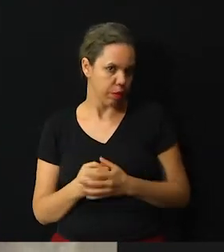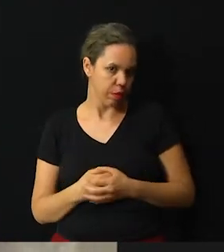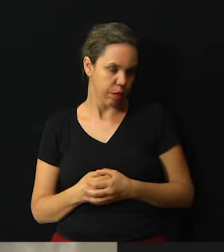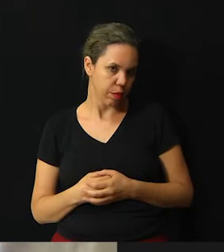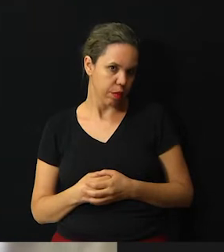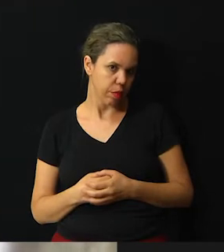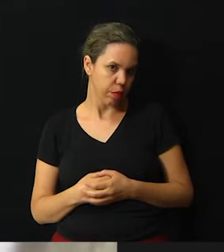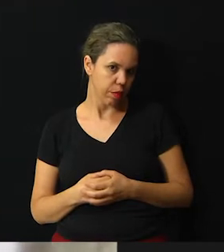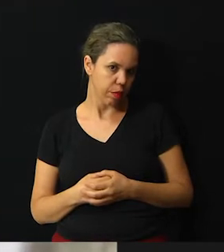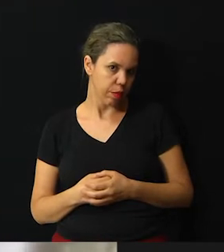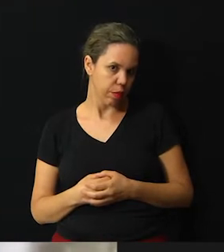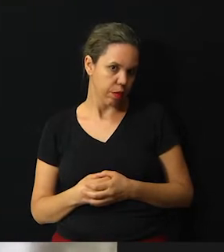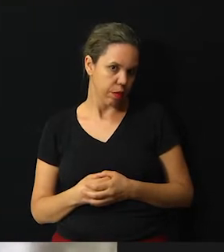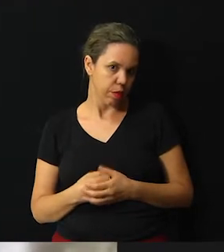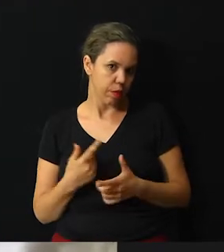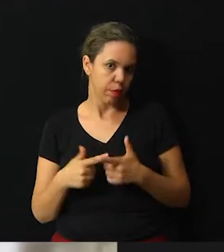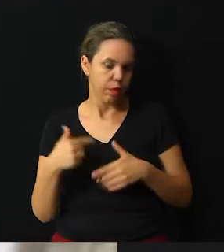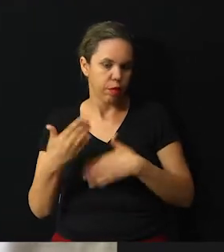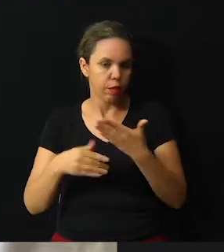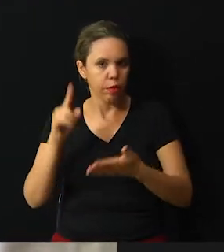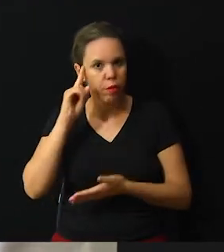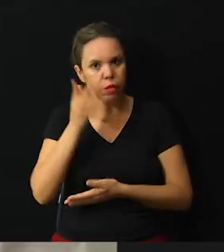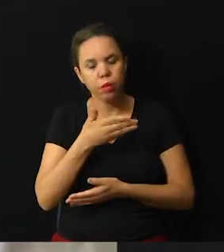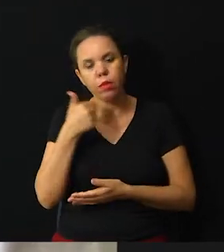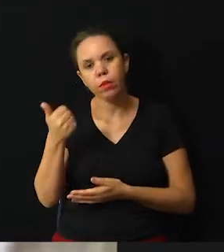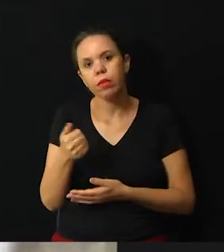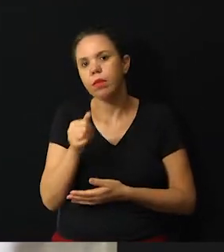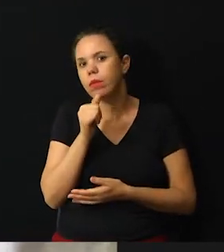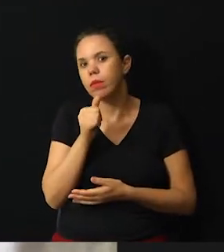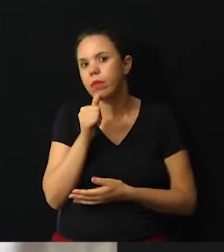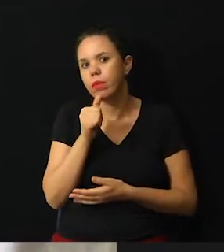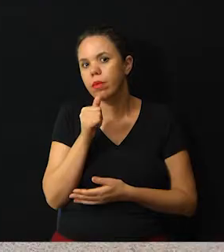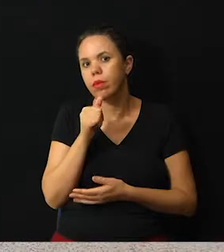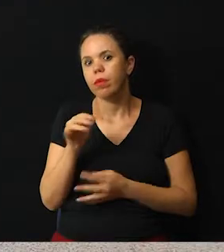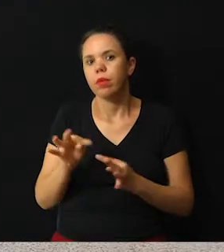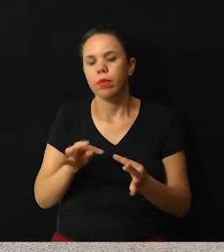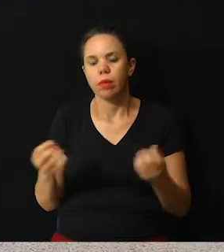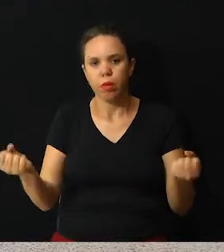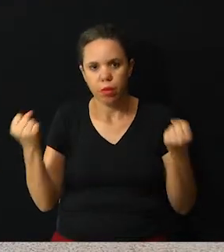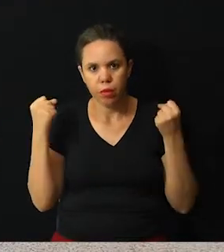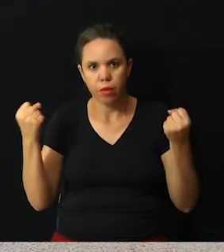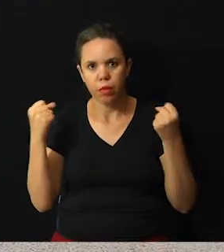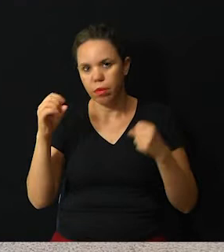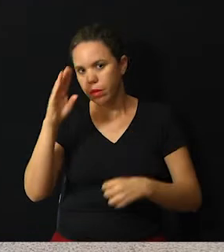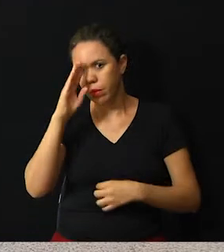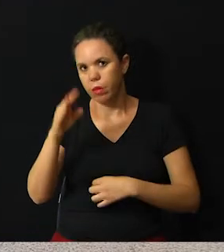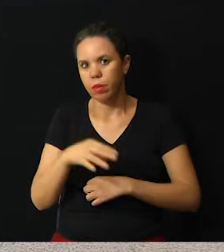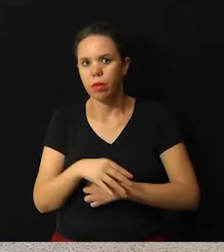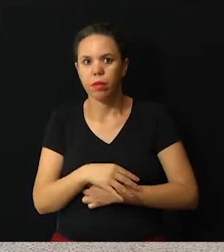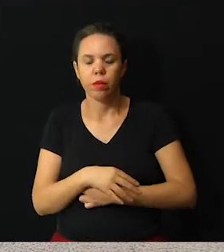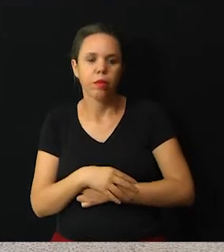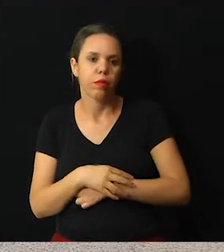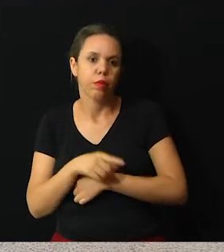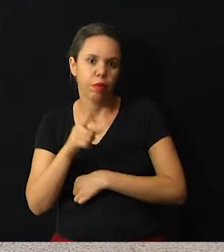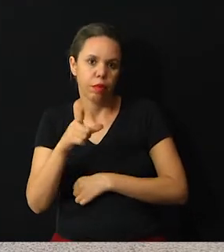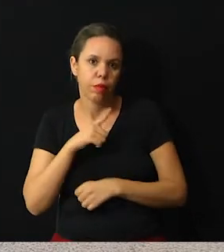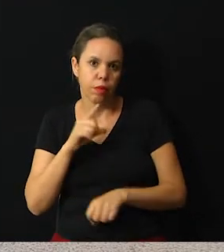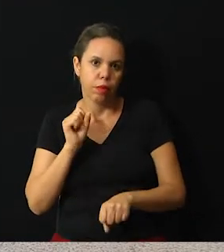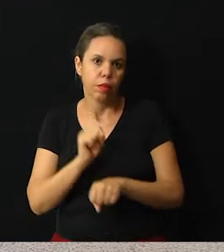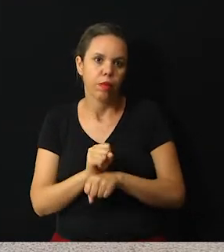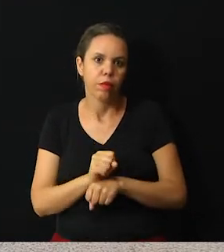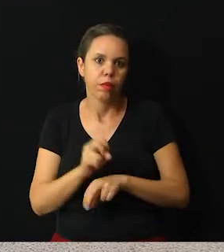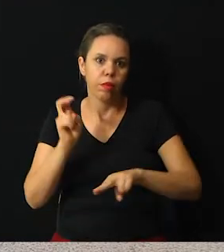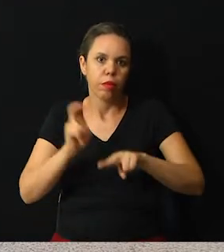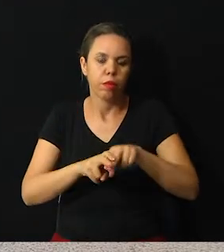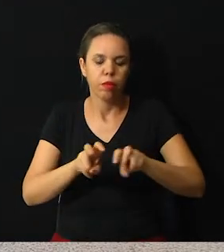da fibromialgia é situações do dia a dia melhorar. Por exemplo, tem que fazer atividade física, é fundamental, né? Se você ficar